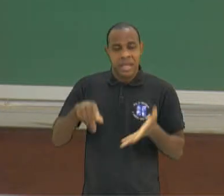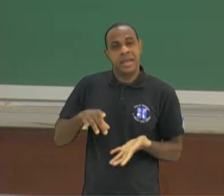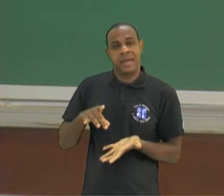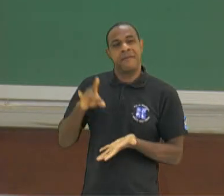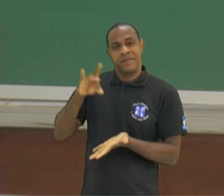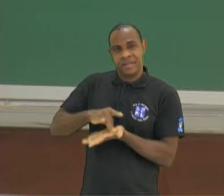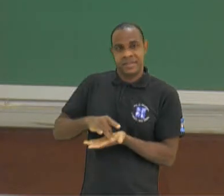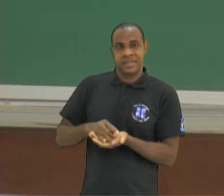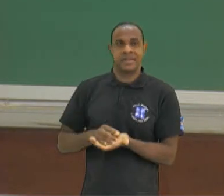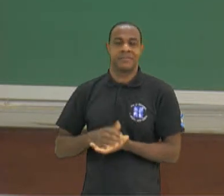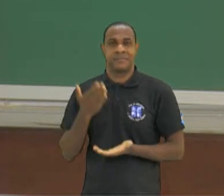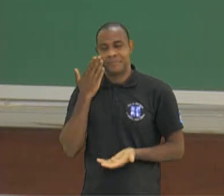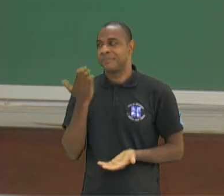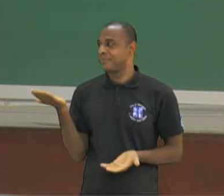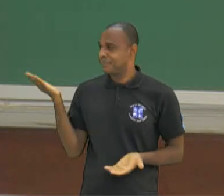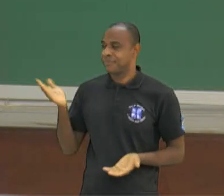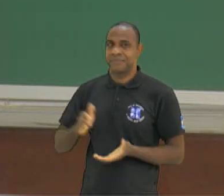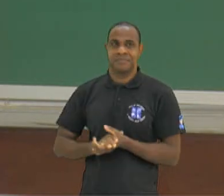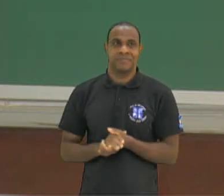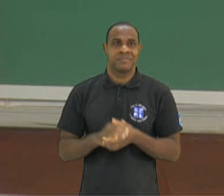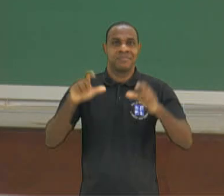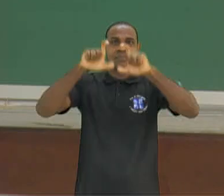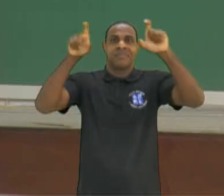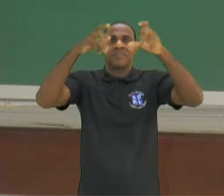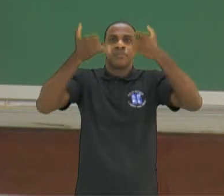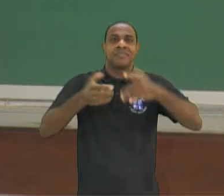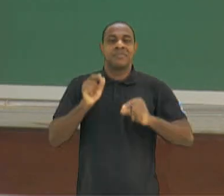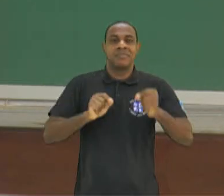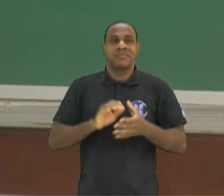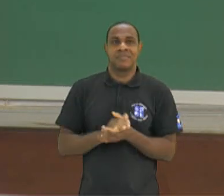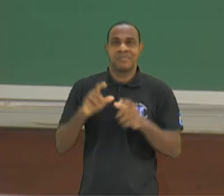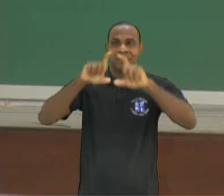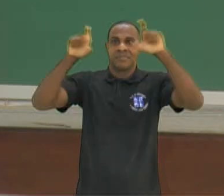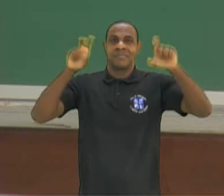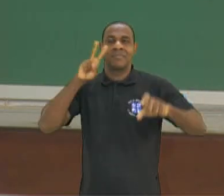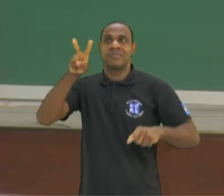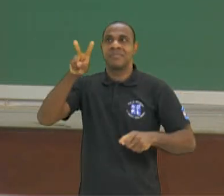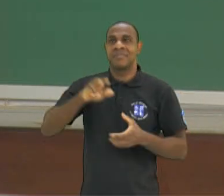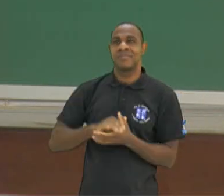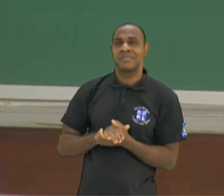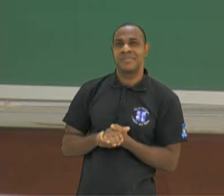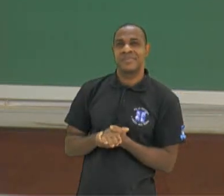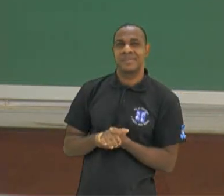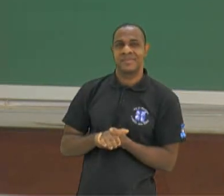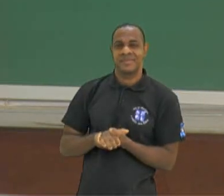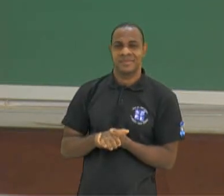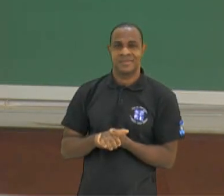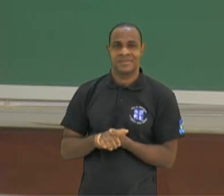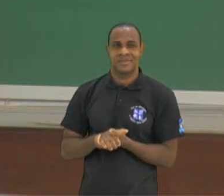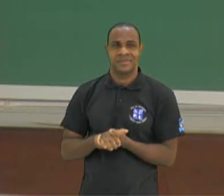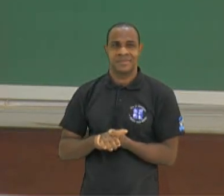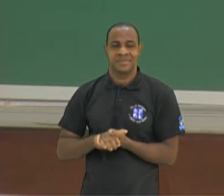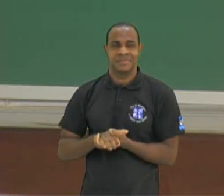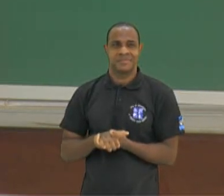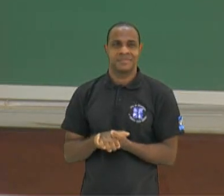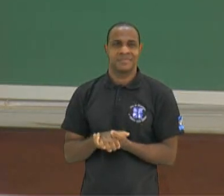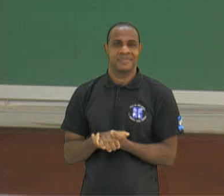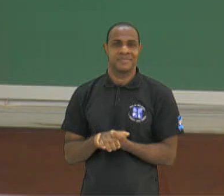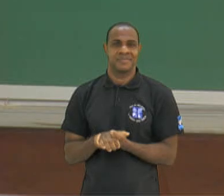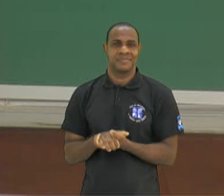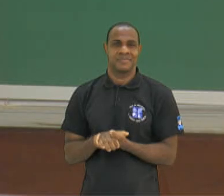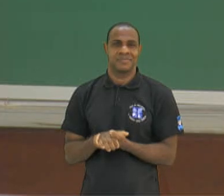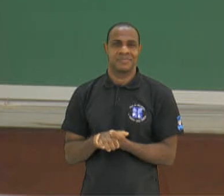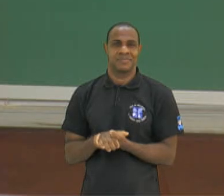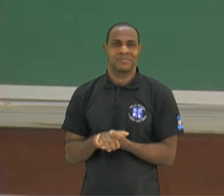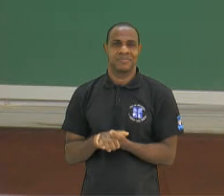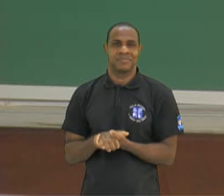verdadeira quando no nosso fragmento diz assim, stimulate your brain with strategies games sometimes, other times get up and